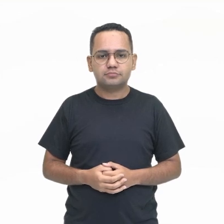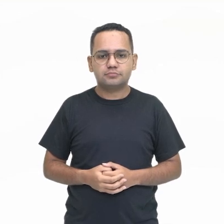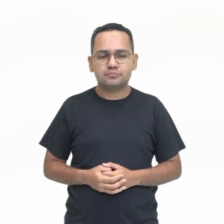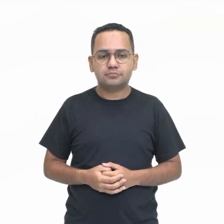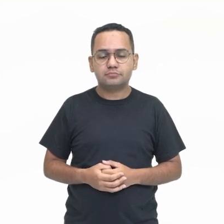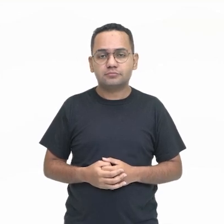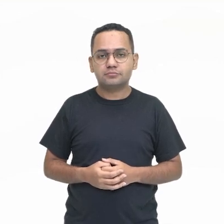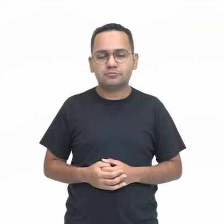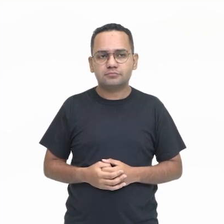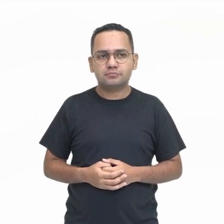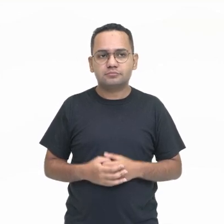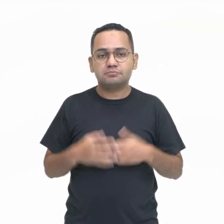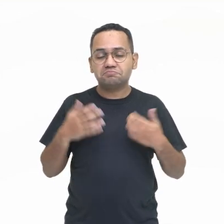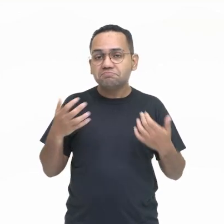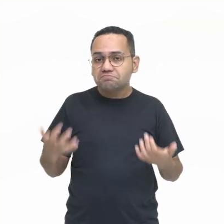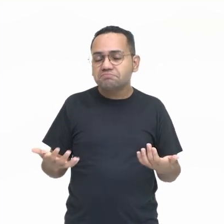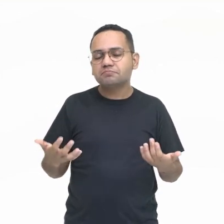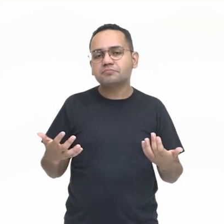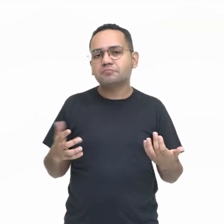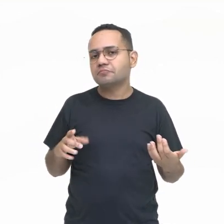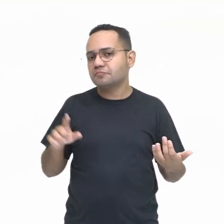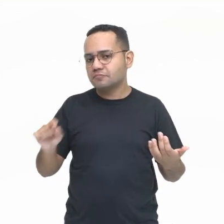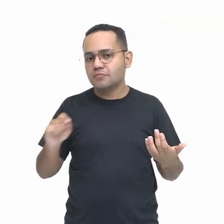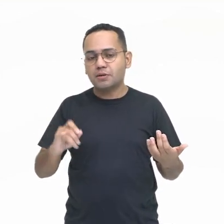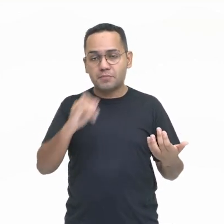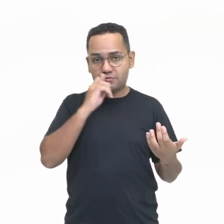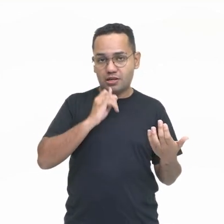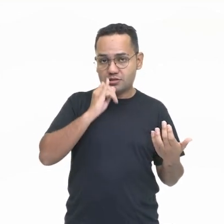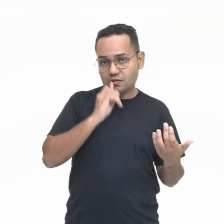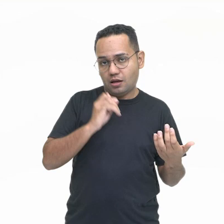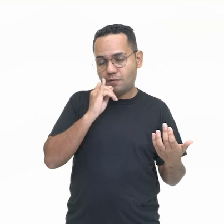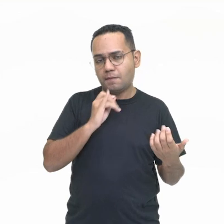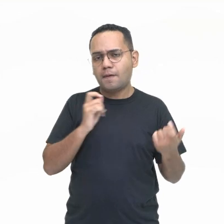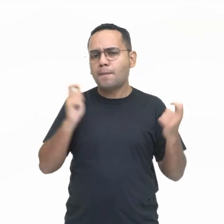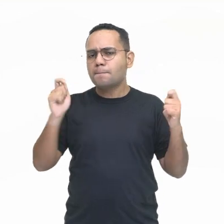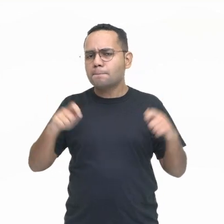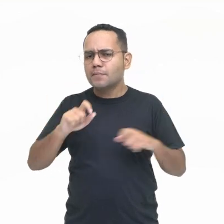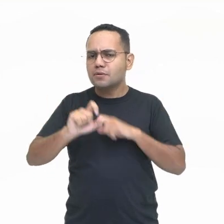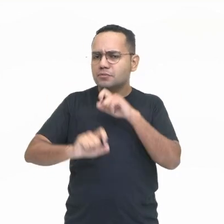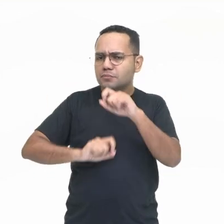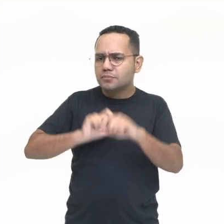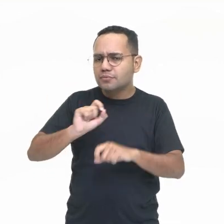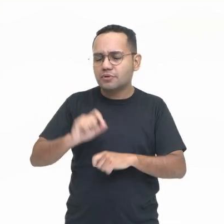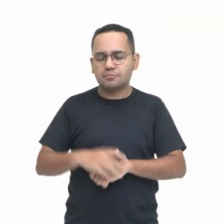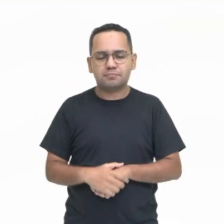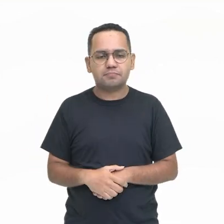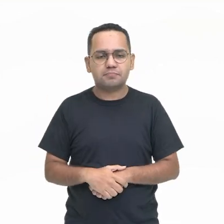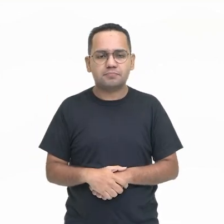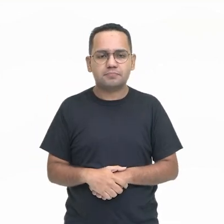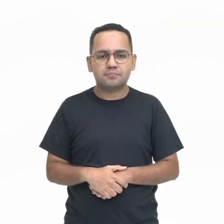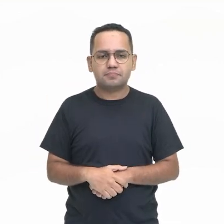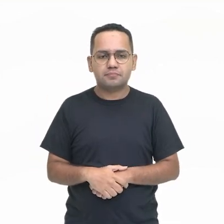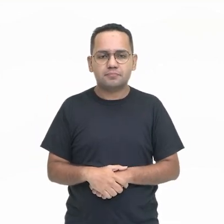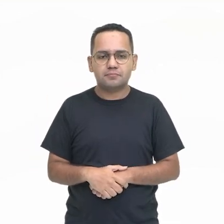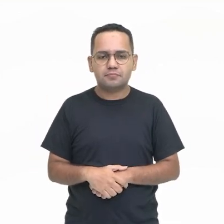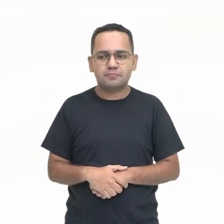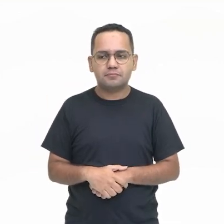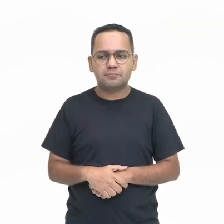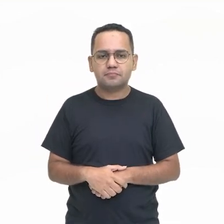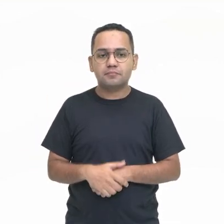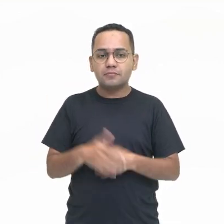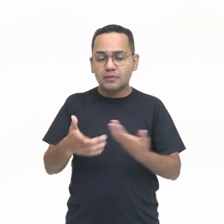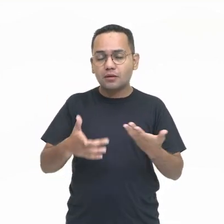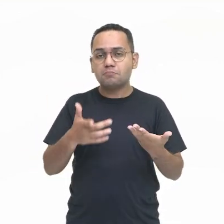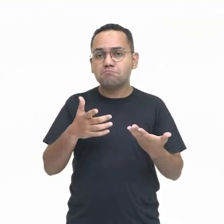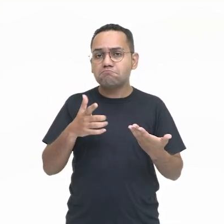diante dessa situação problema que nós tivemos aí, ó, nós temos a seguinte conclusão, que o lucro